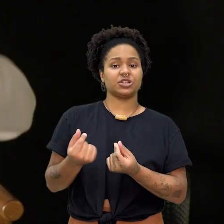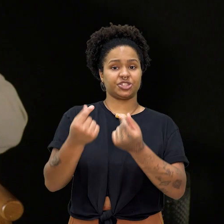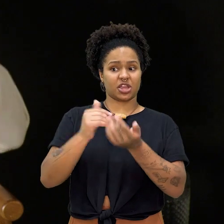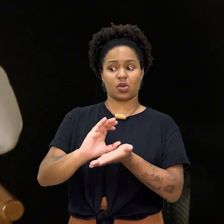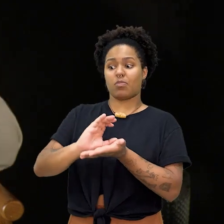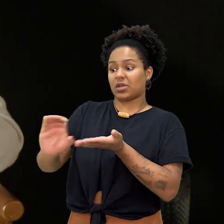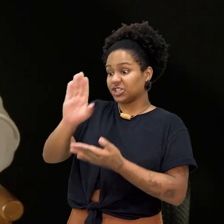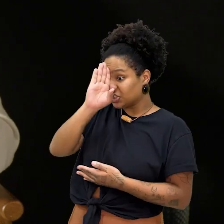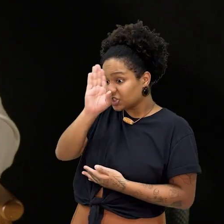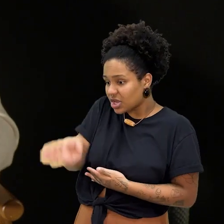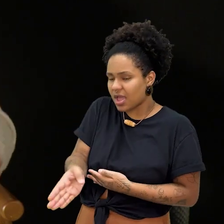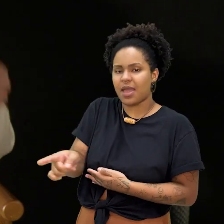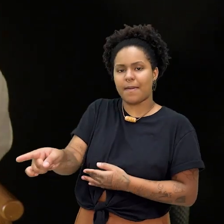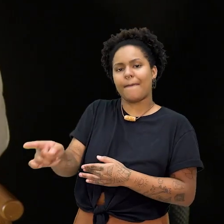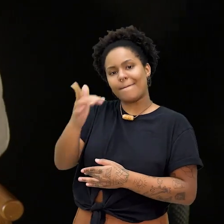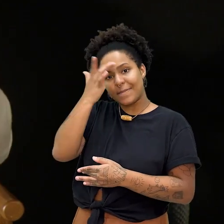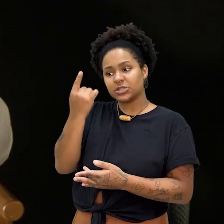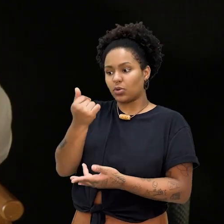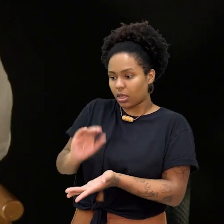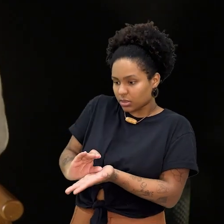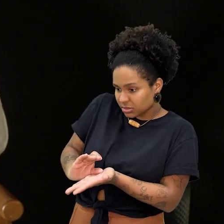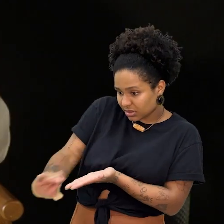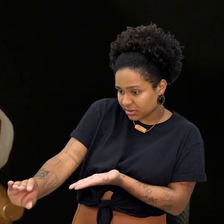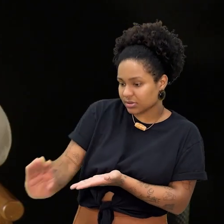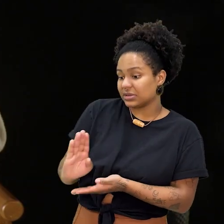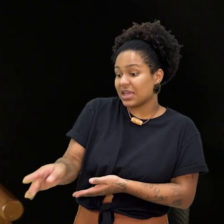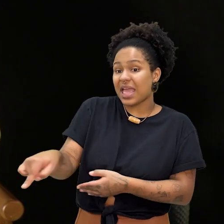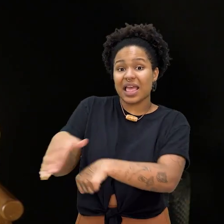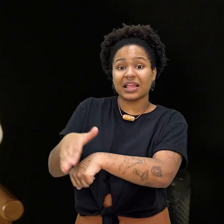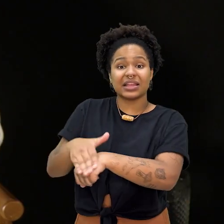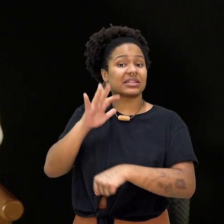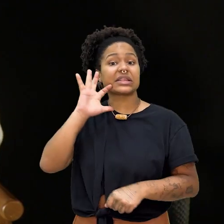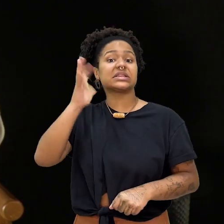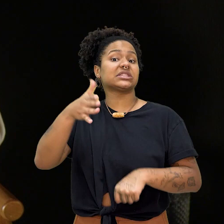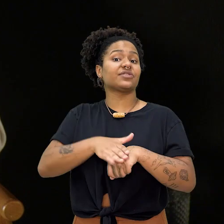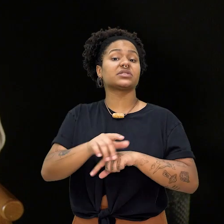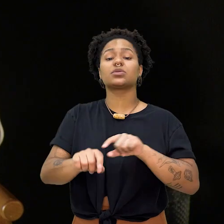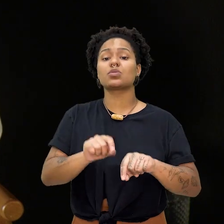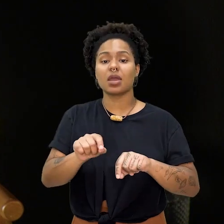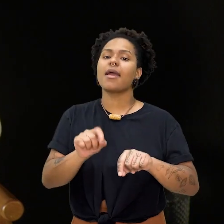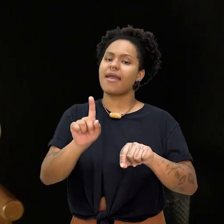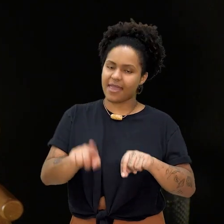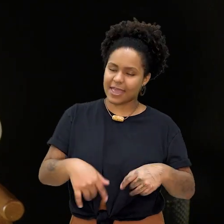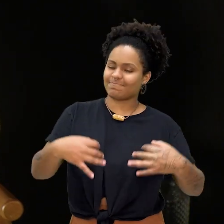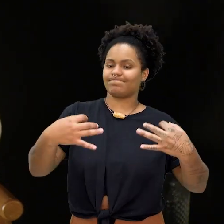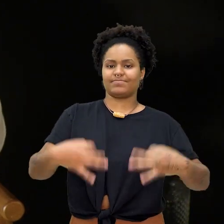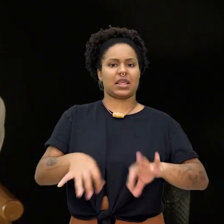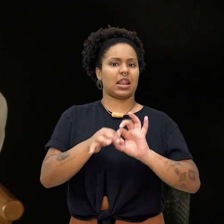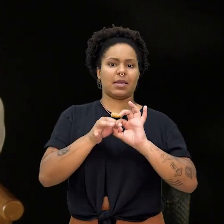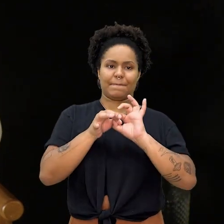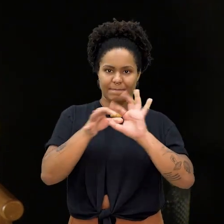o dinheiro diretamente para a pessoa, para ela decidir o que vai fazer da sua vida, e isso é